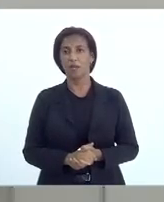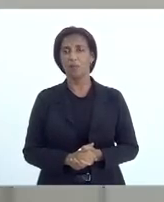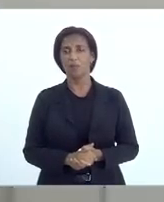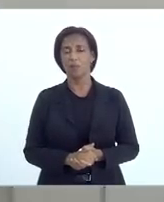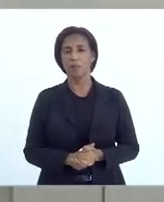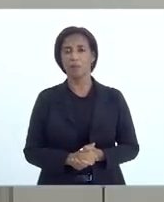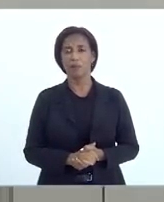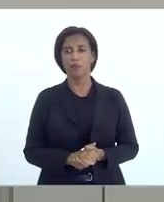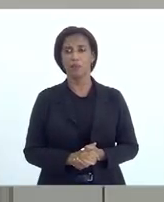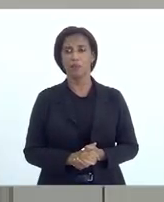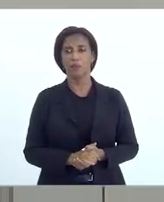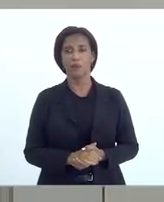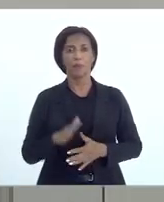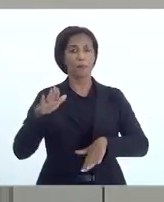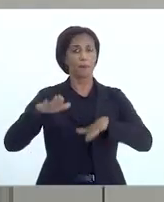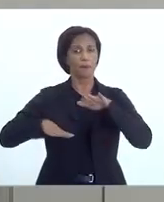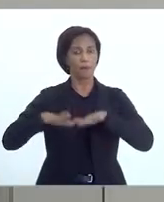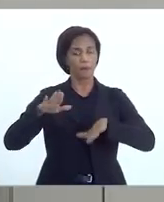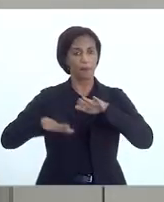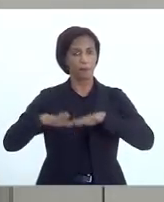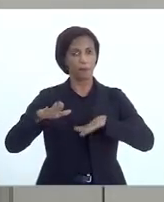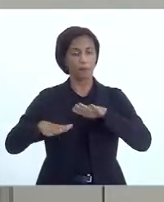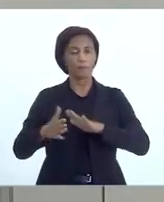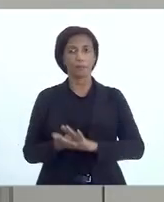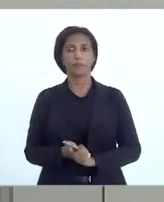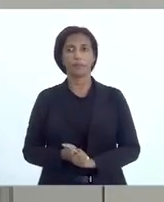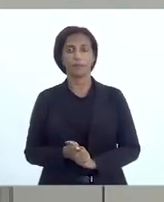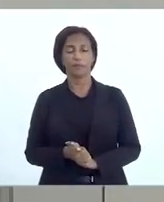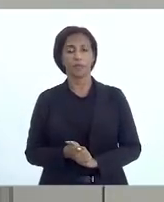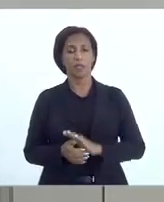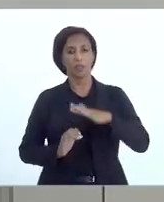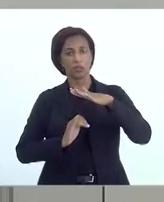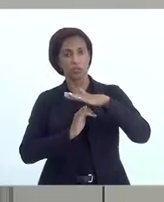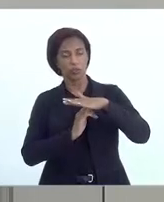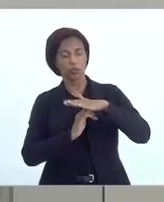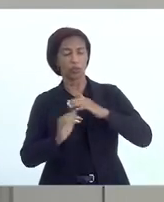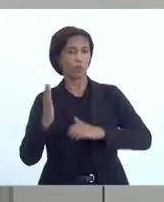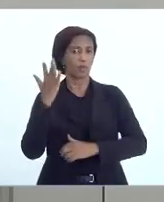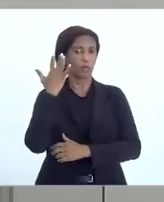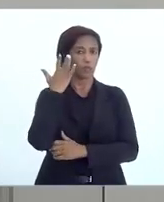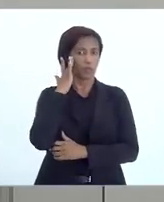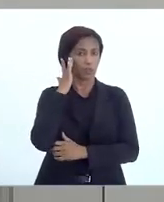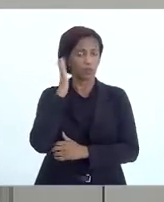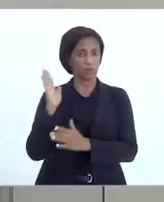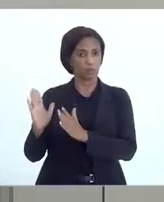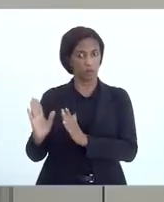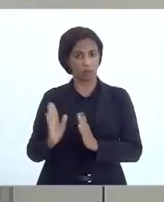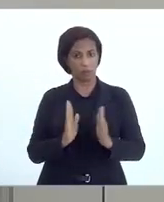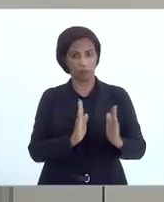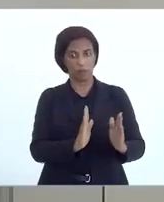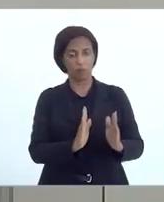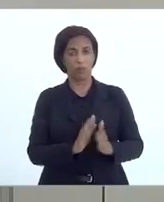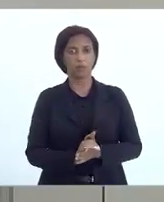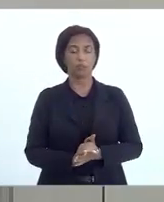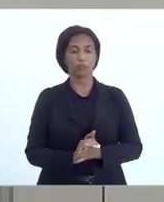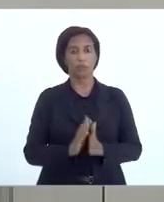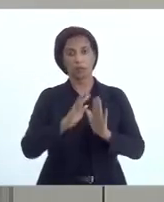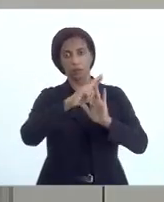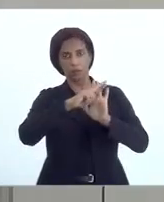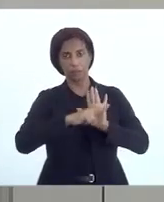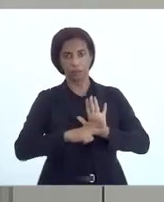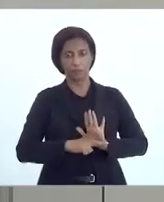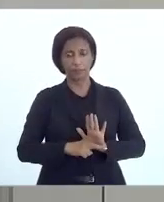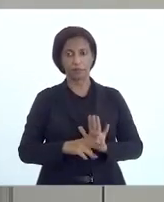as suas inscrições mesmo a instituição achando que estava fora dos